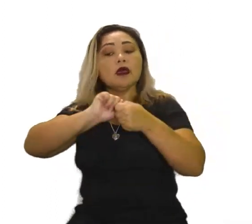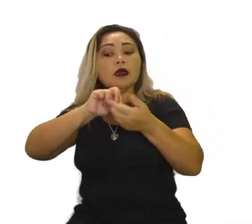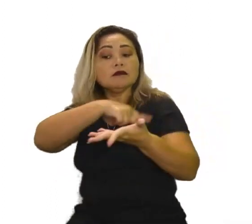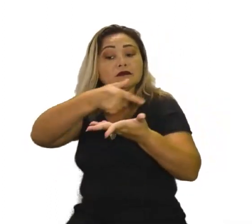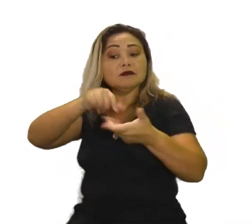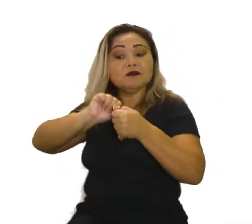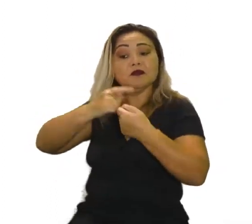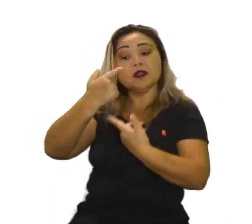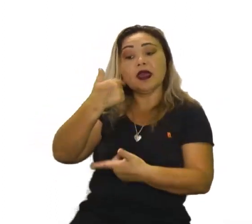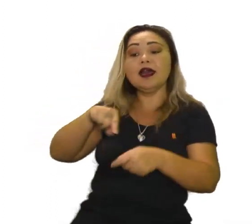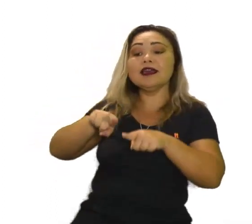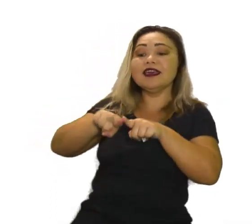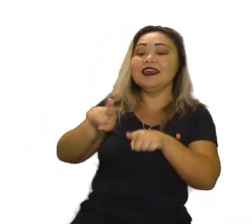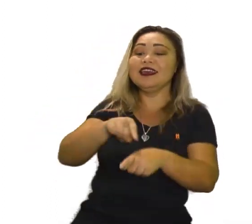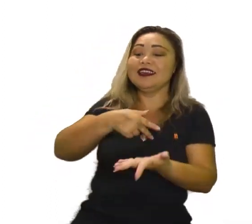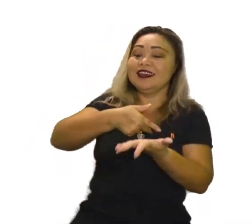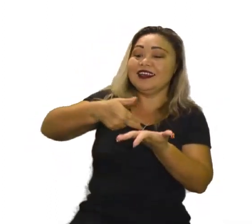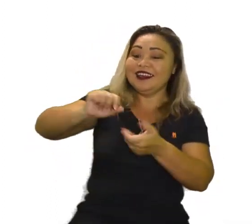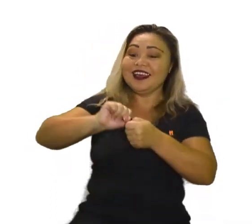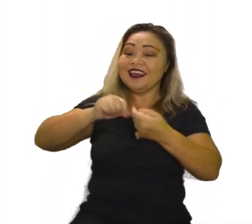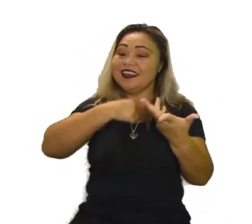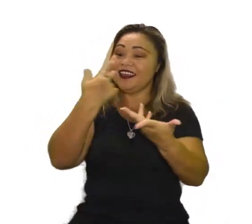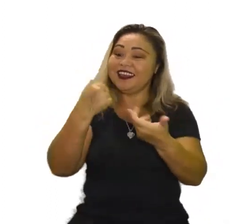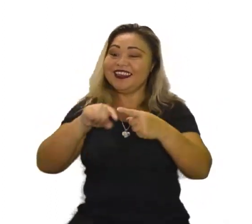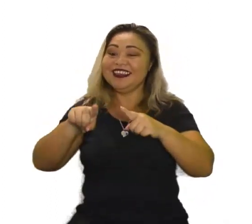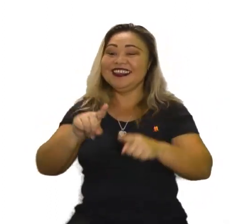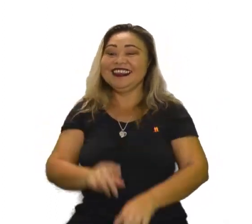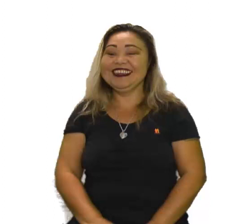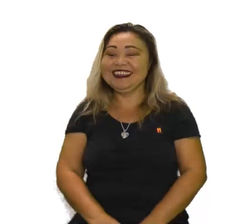looking and looking?